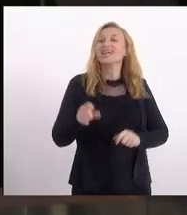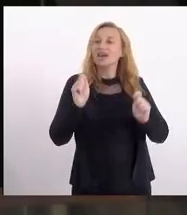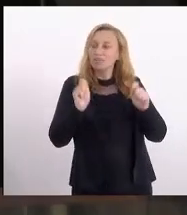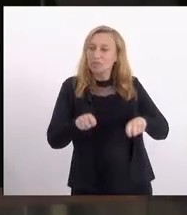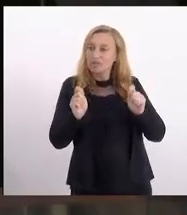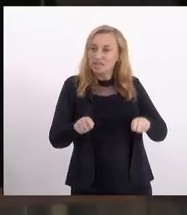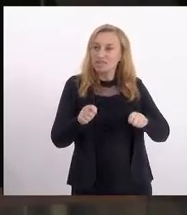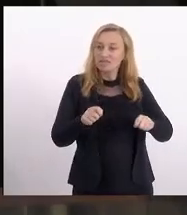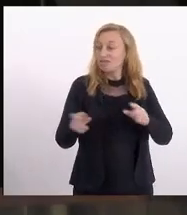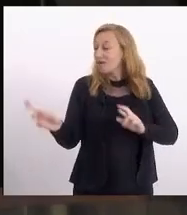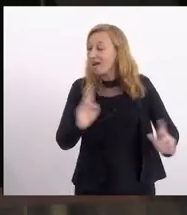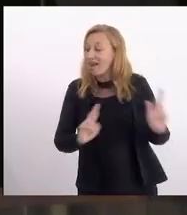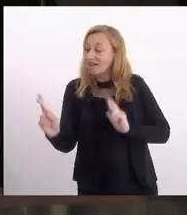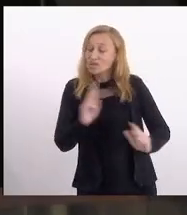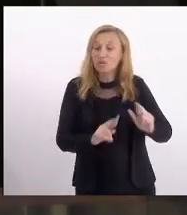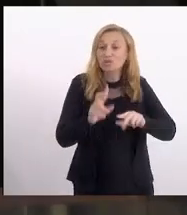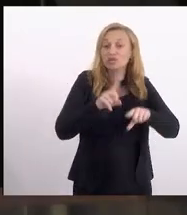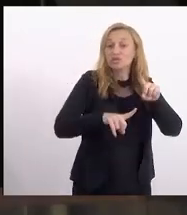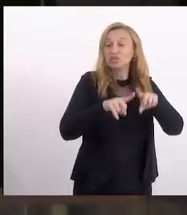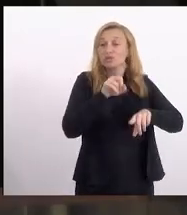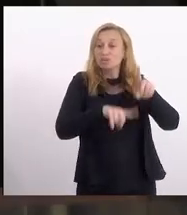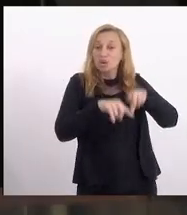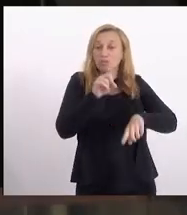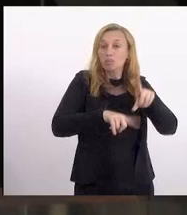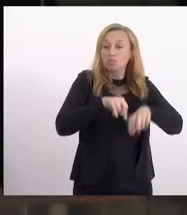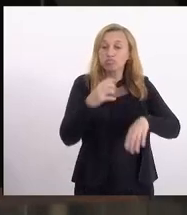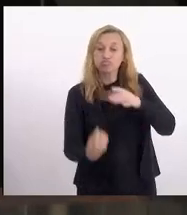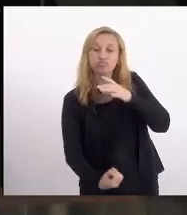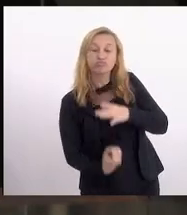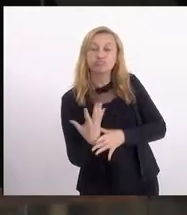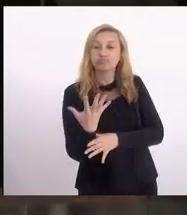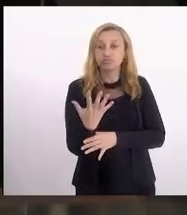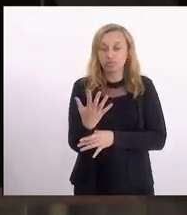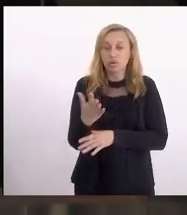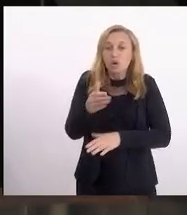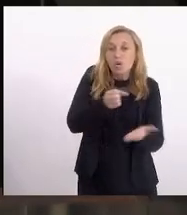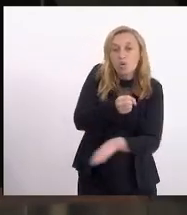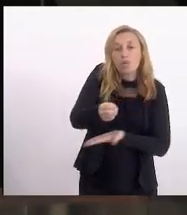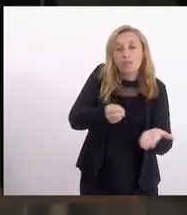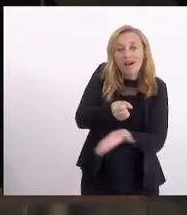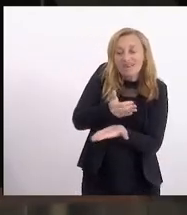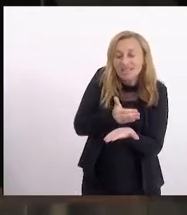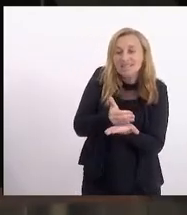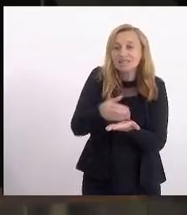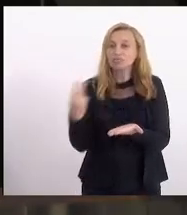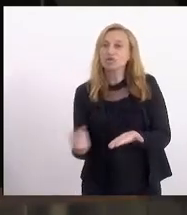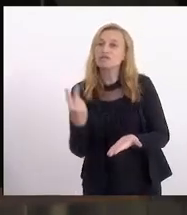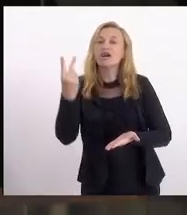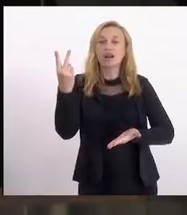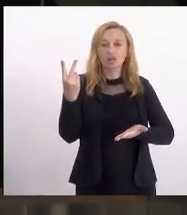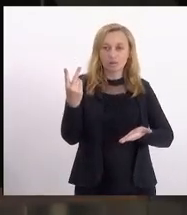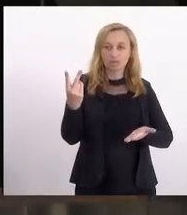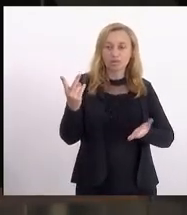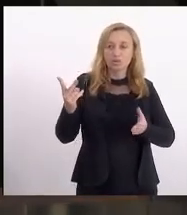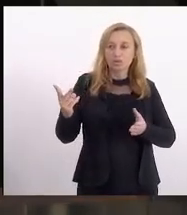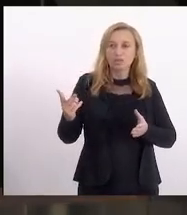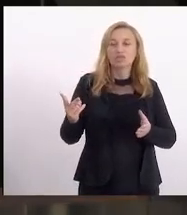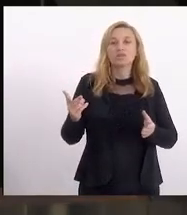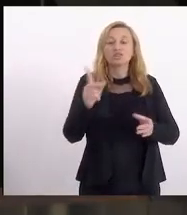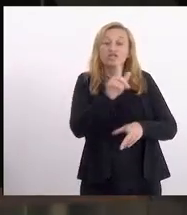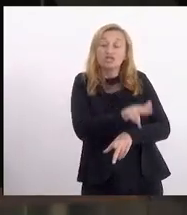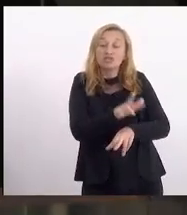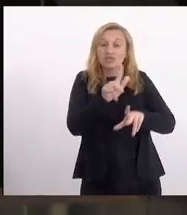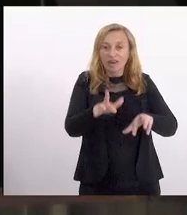estabelecer relações materiais de produção com base em princípios e em valores completamente